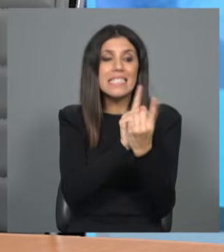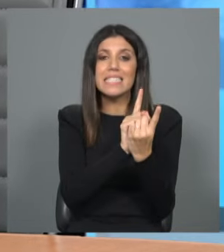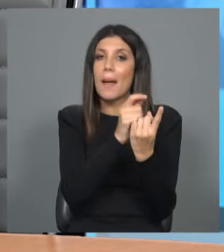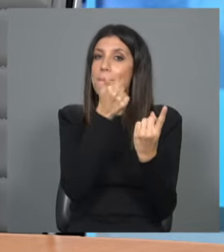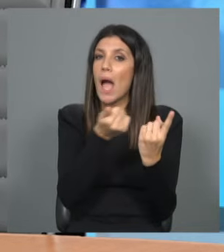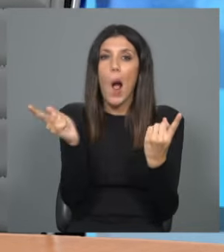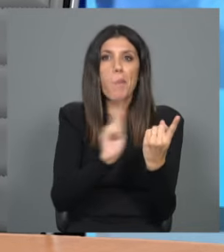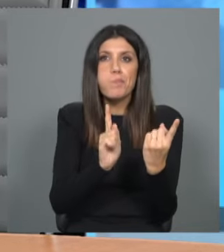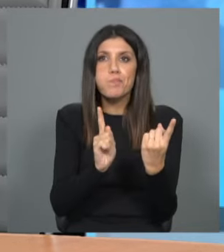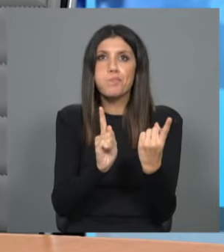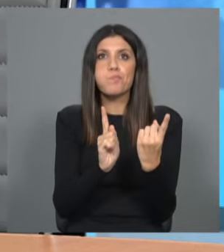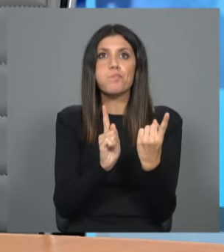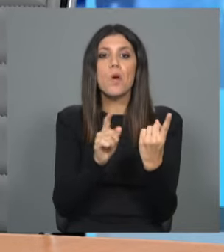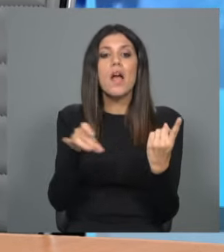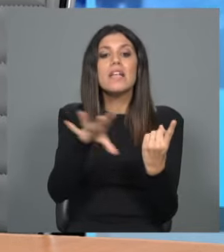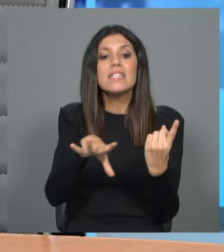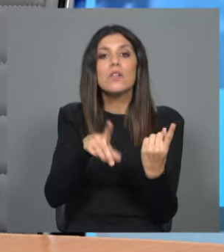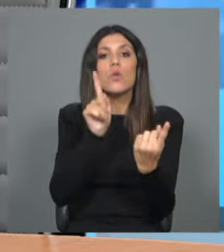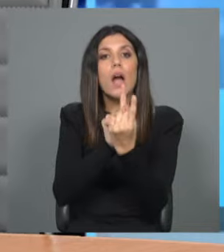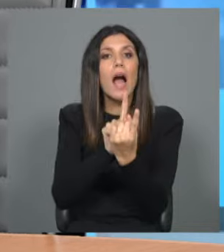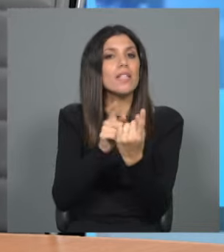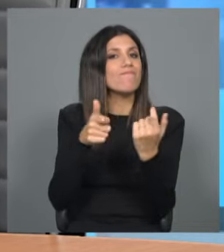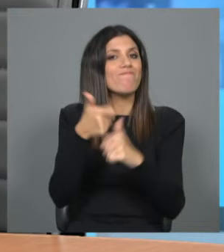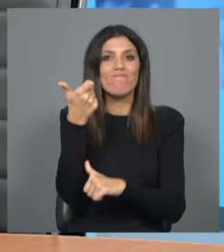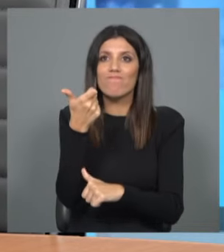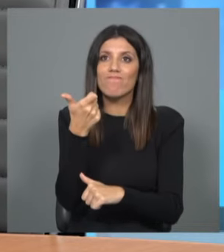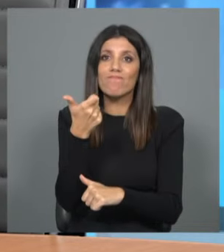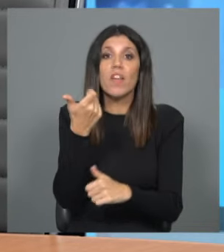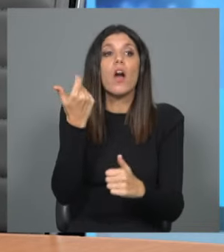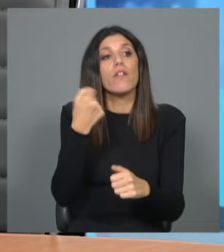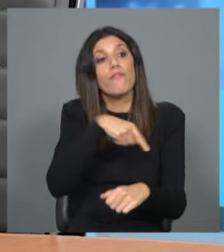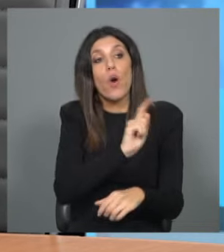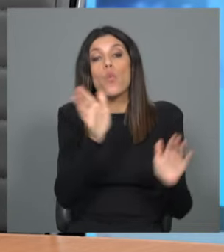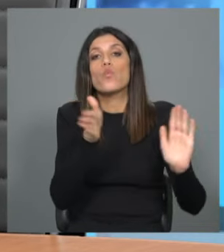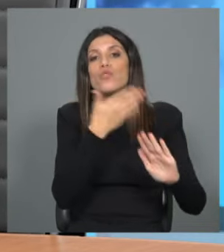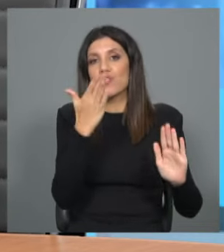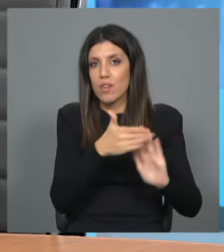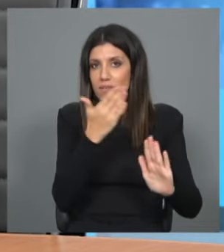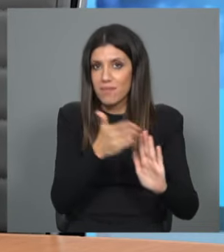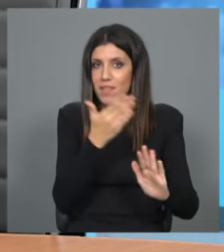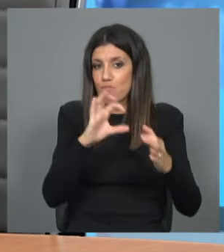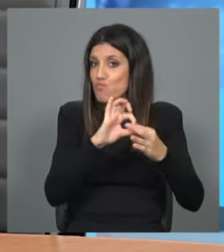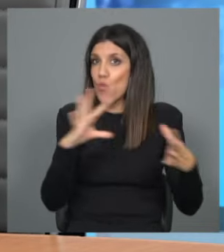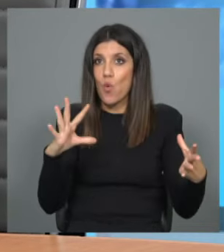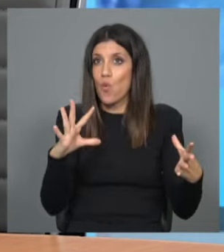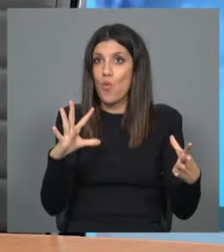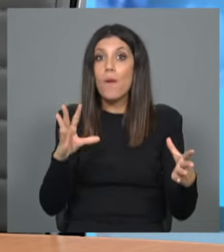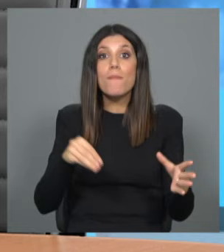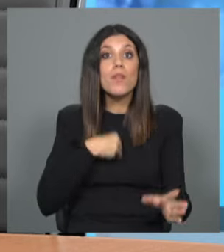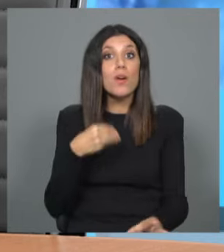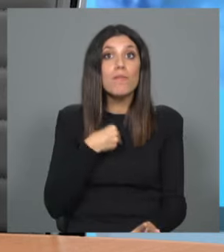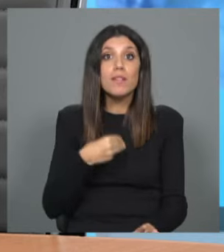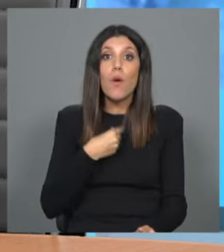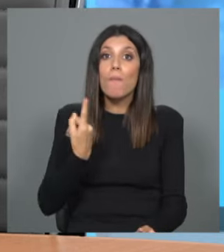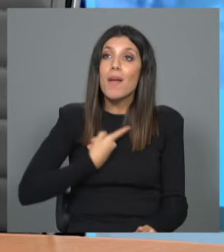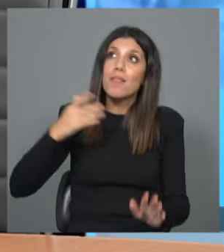não estão a ser atendidos no local onde deviam estar a ser atendidos e estão na urgência. E, portanto, esta é uma preocupação e tem que ser uma